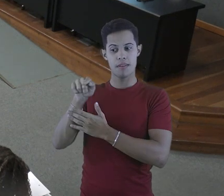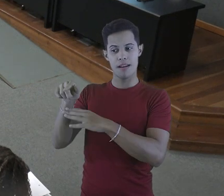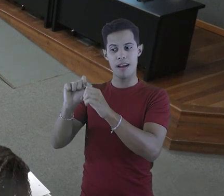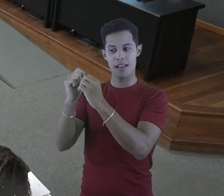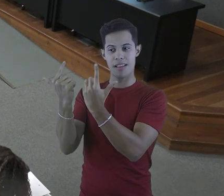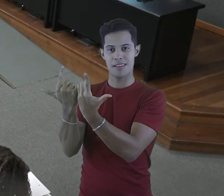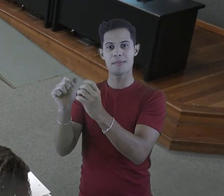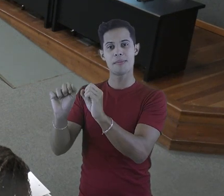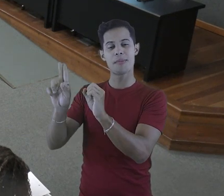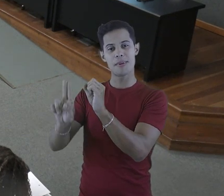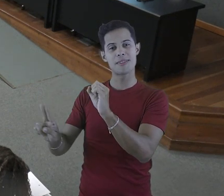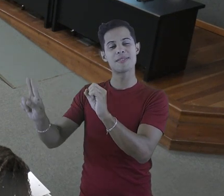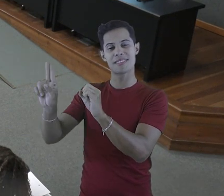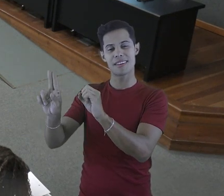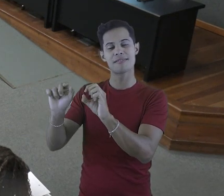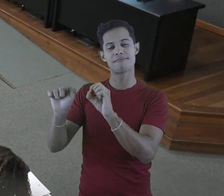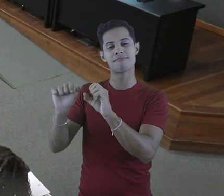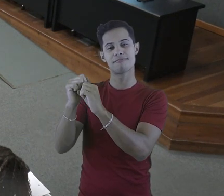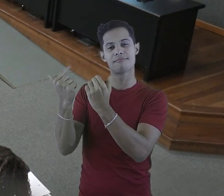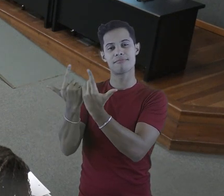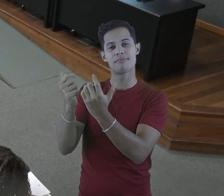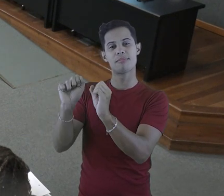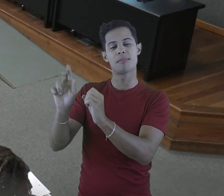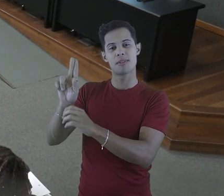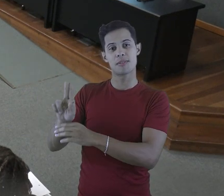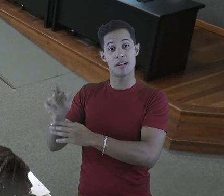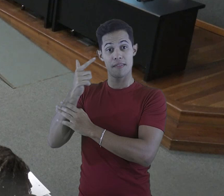então a assembleia já pode usar por isso que bateram